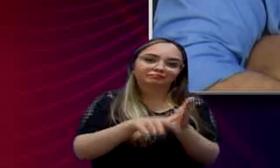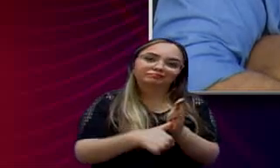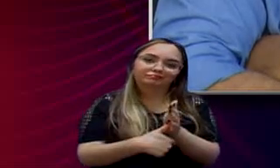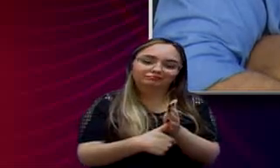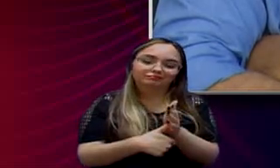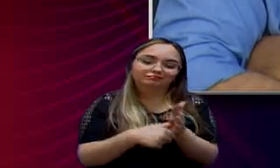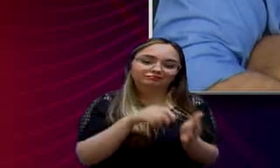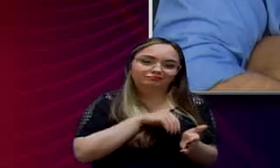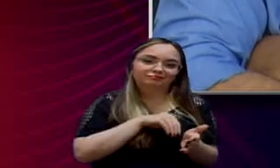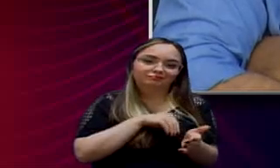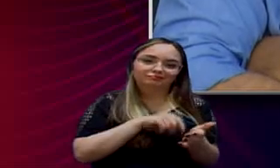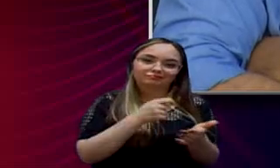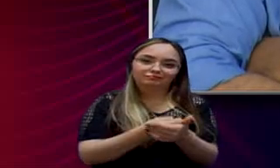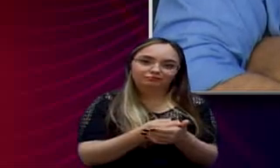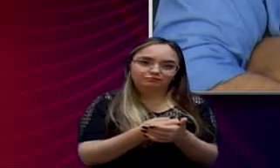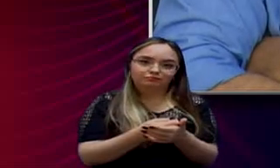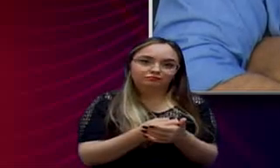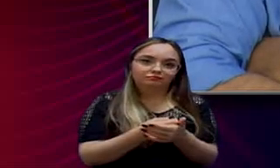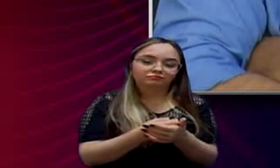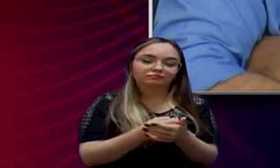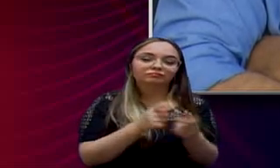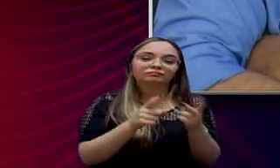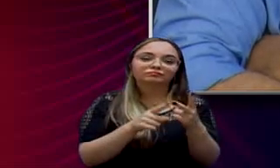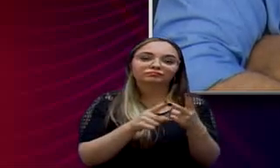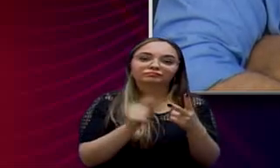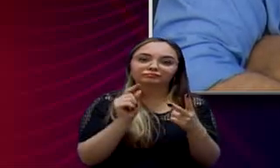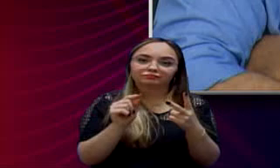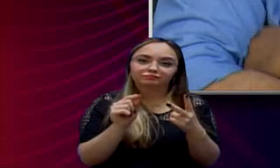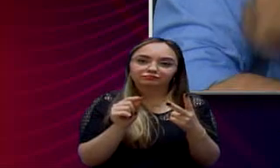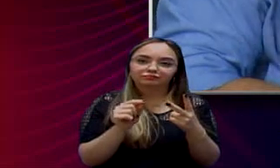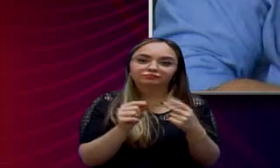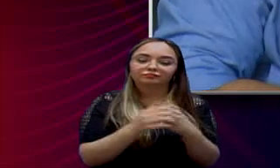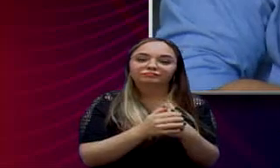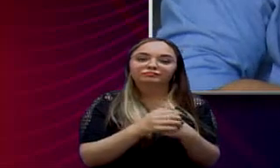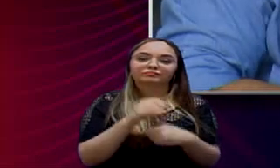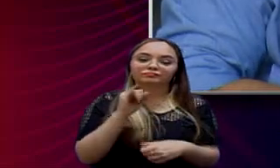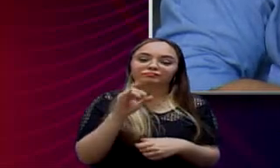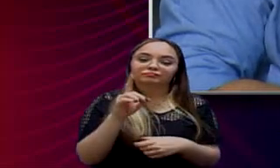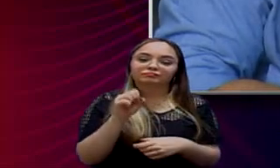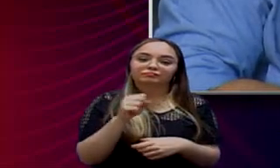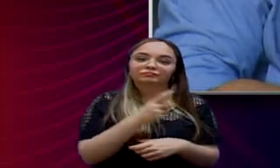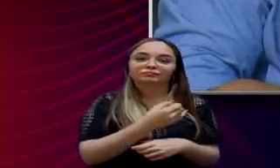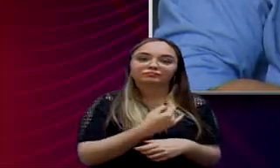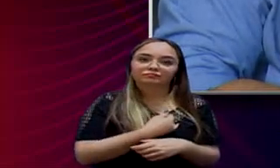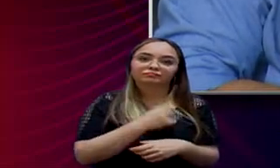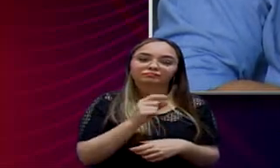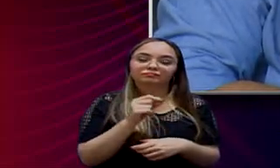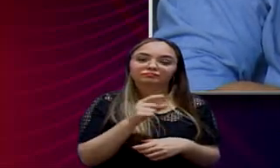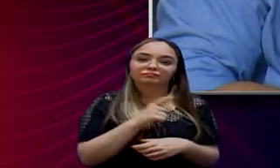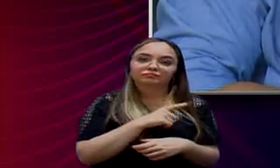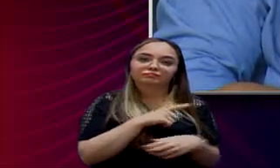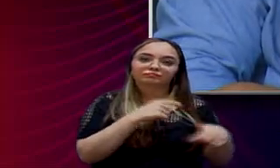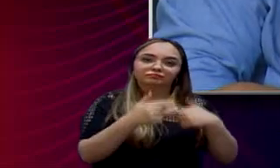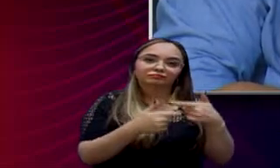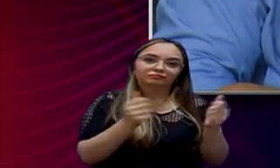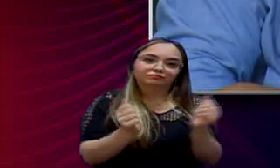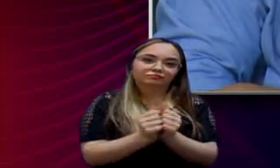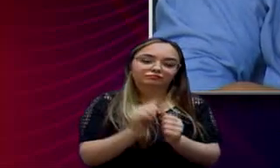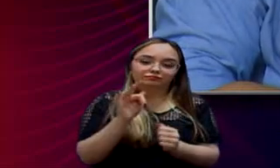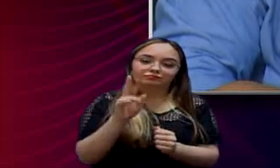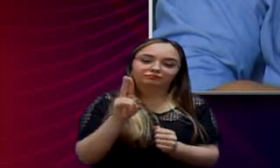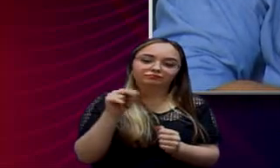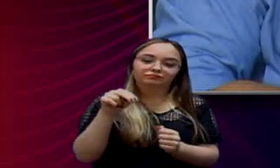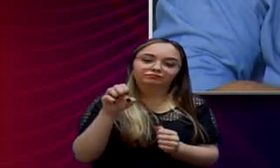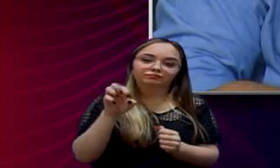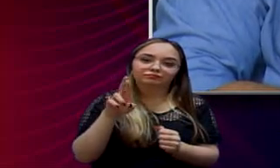essa informação que eu tive segundo ponto A ideia é essa ela tem prestação de serviços com a função serve